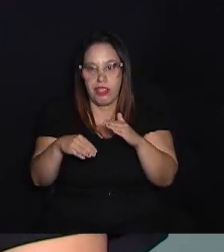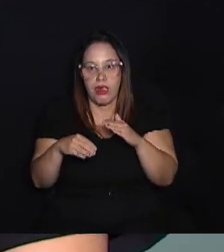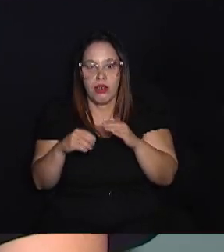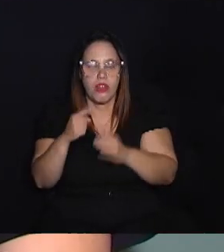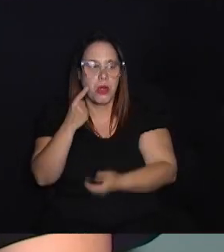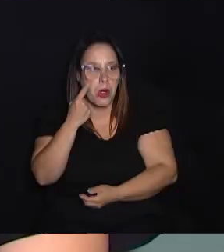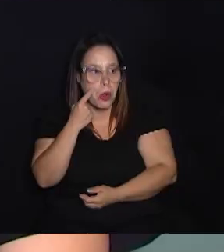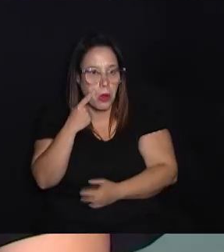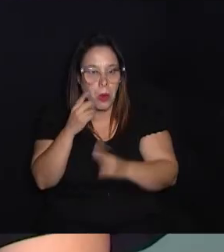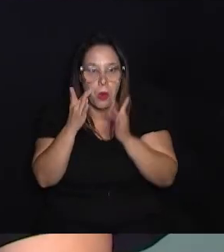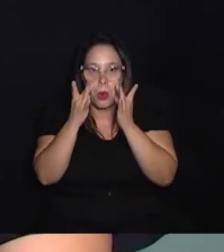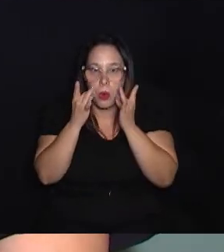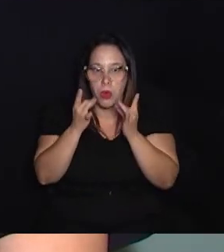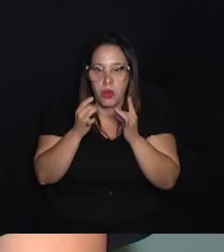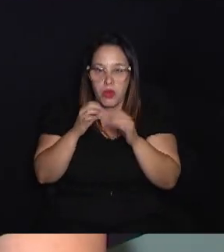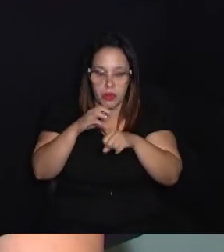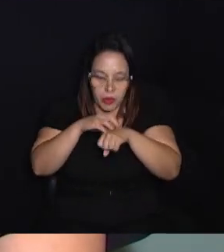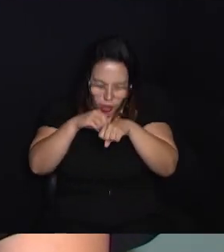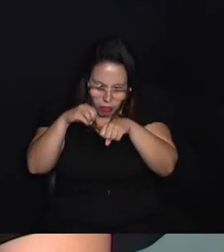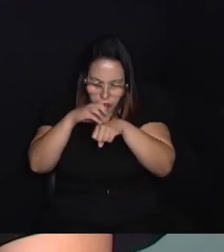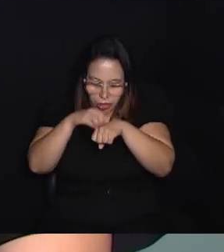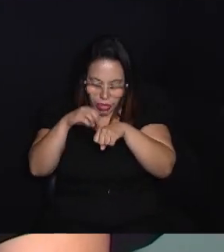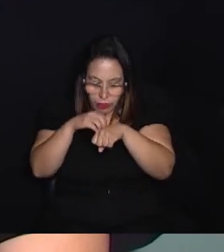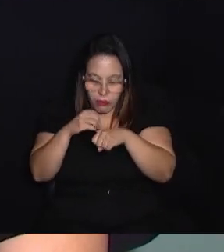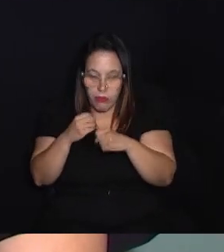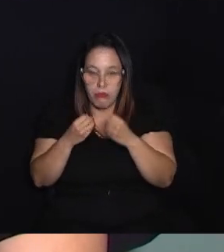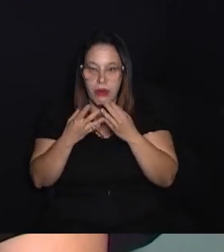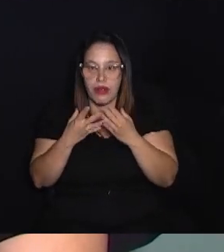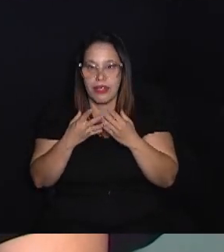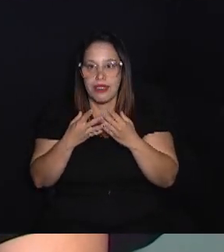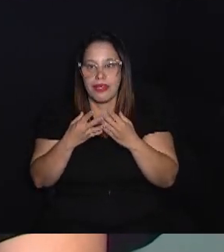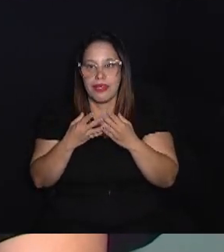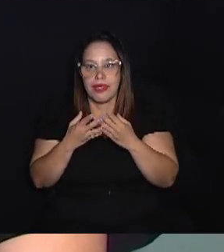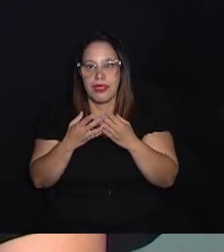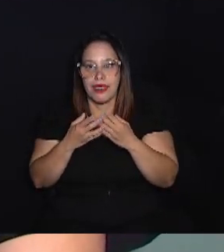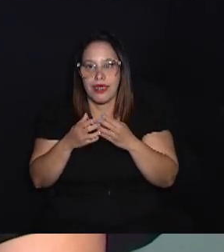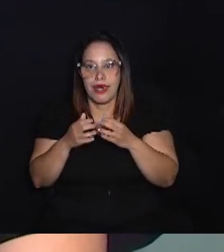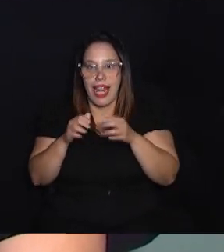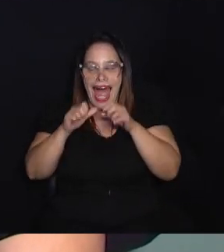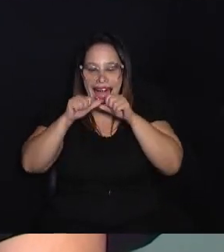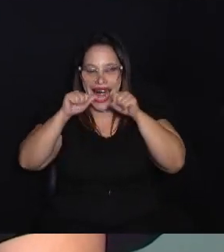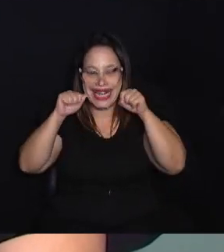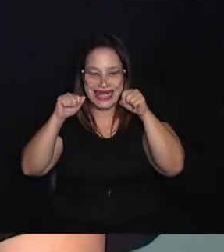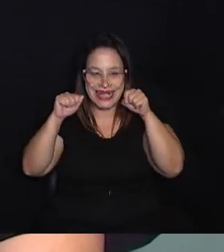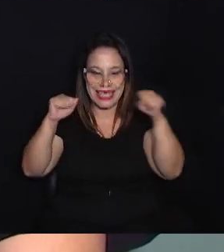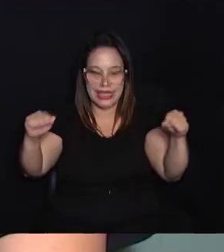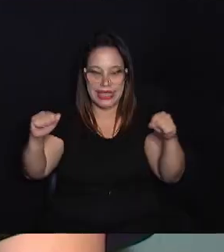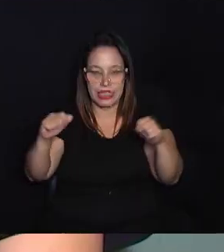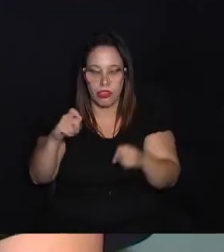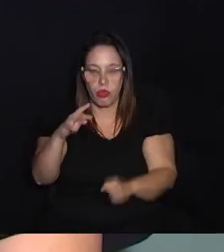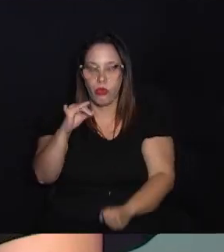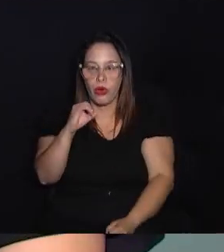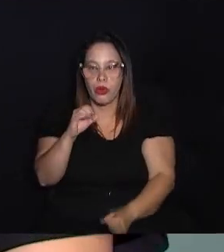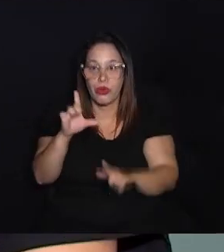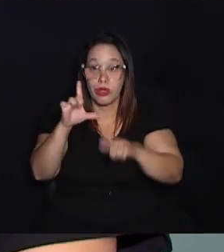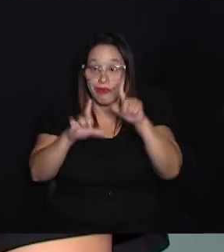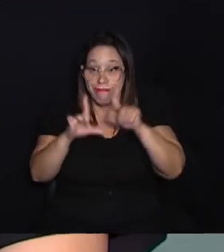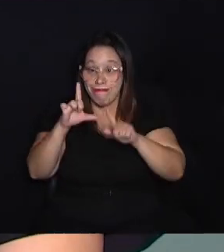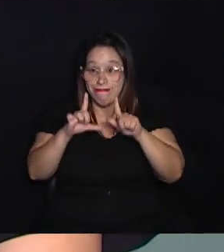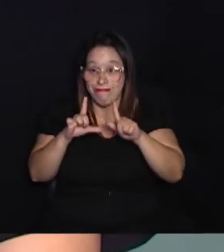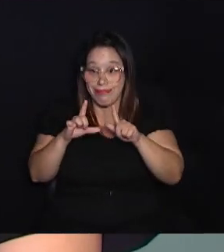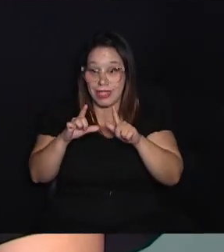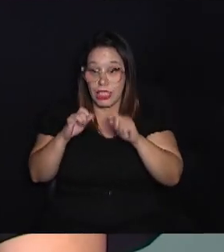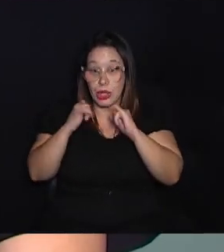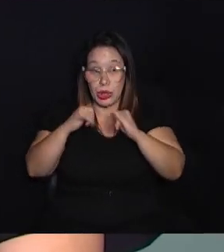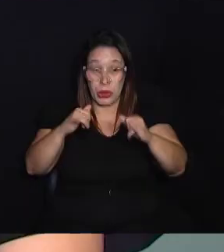atentar. Por quê? Vai roer não é só o bem material, como carregador de celular, fio de TV e tudo mais, mas é chance de choque,